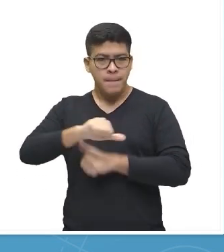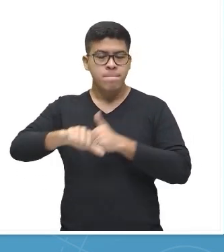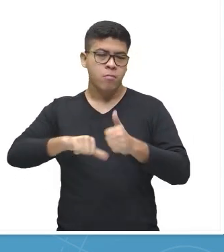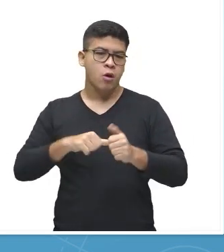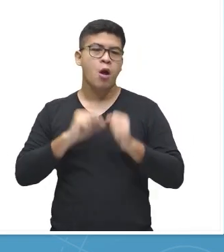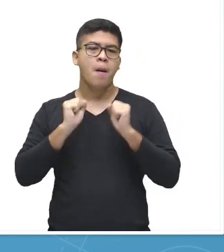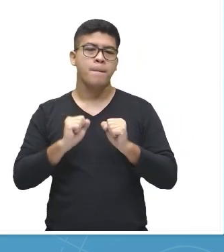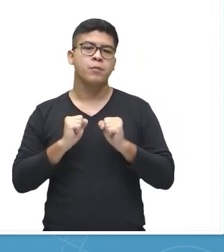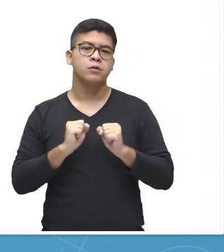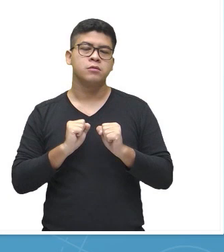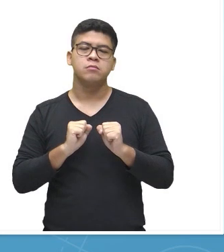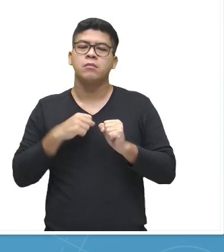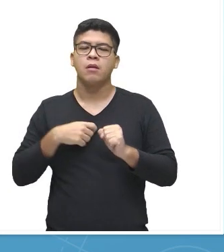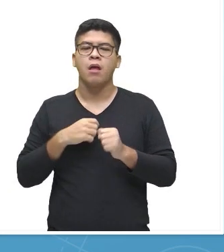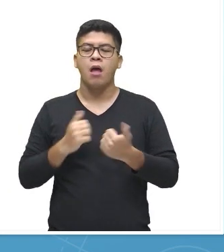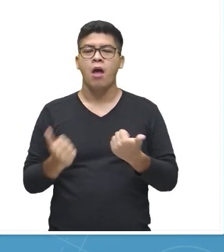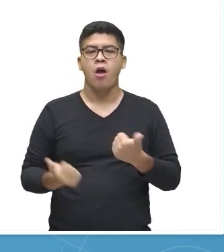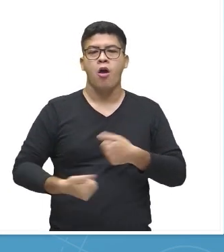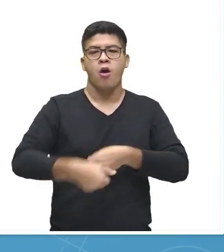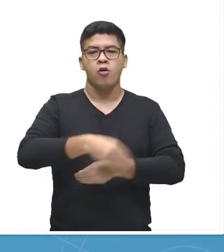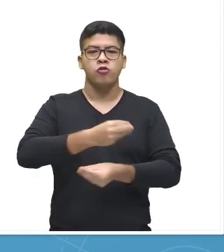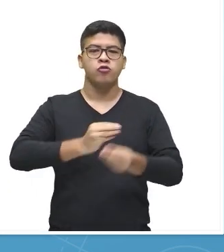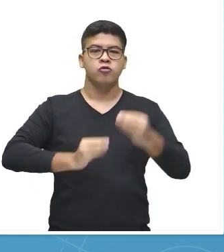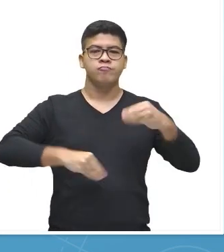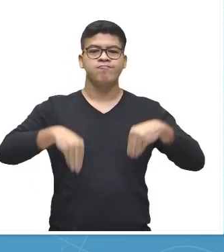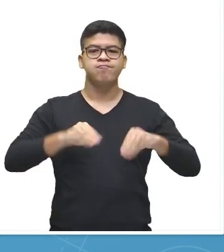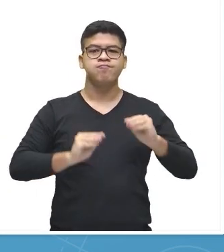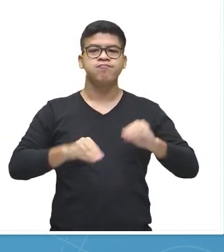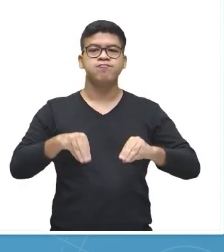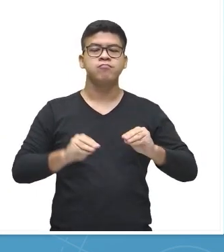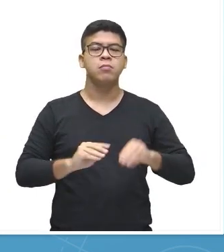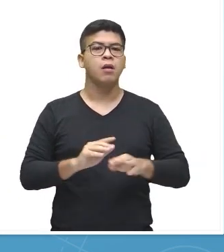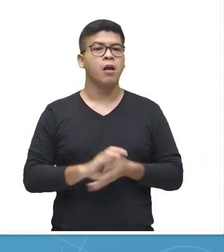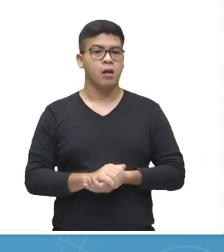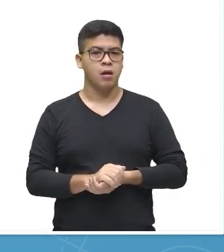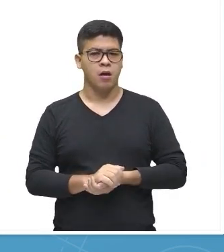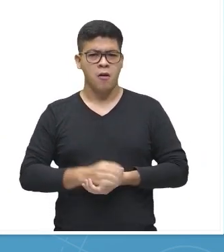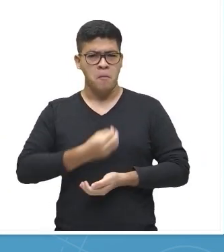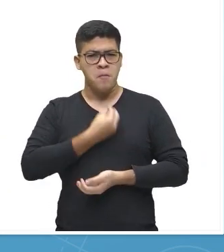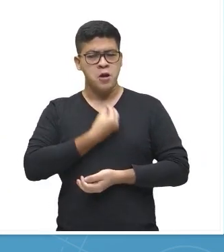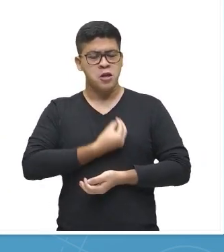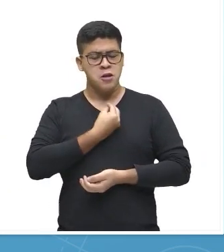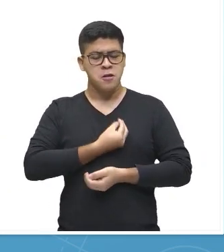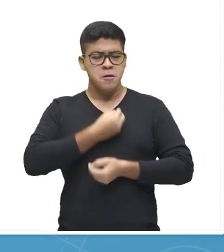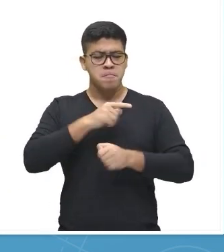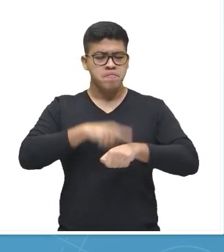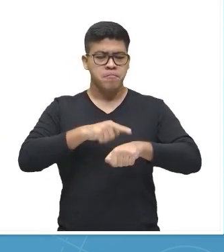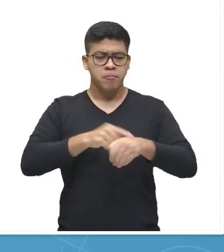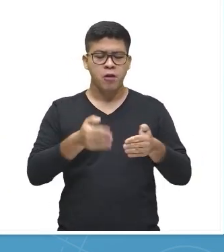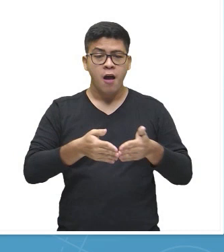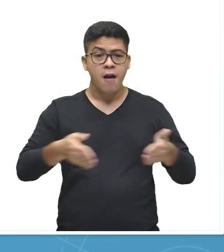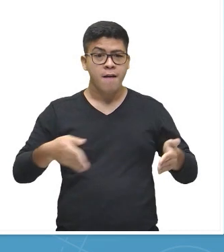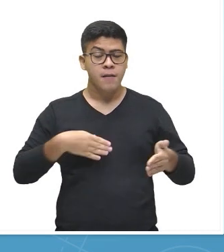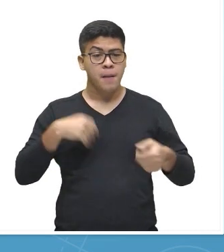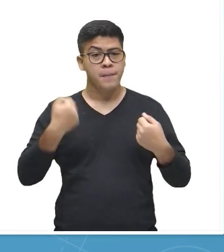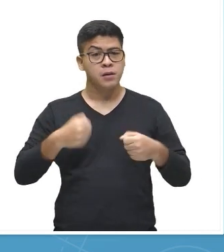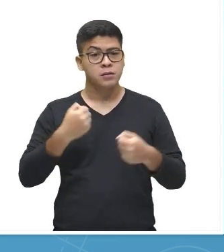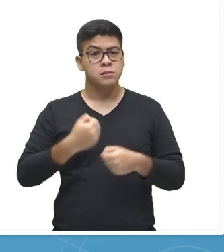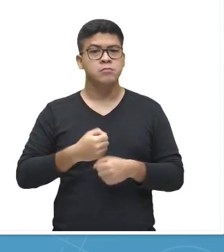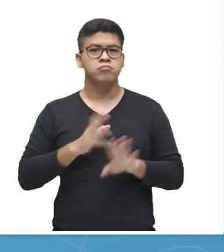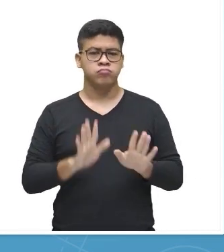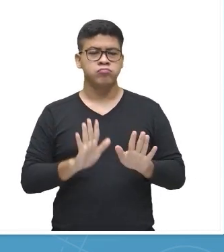seja, é feita de momentos e cada momento deve ser vivido de maneiras